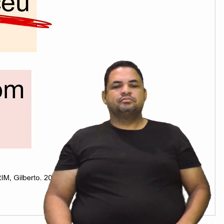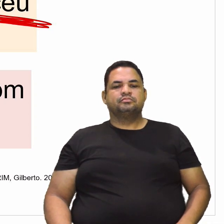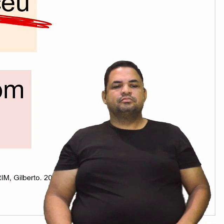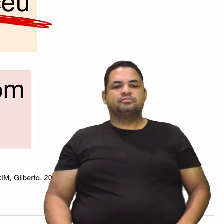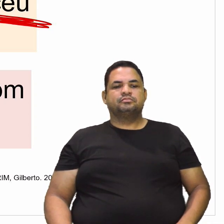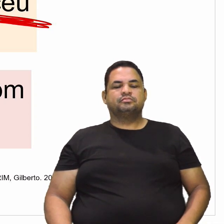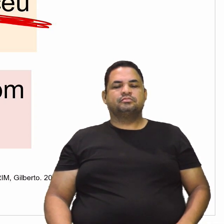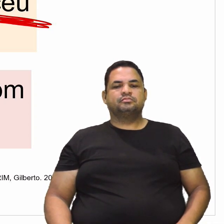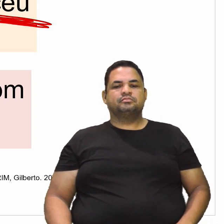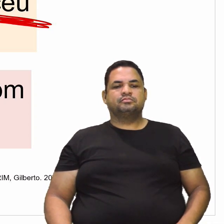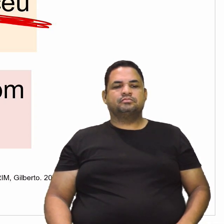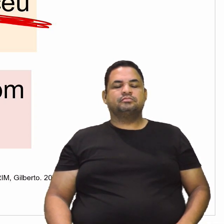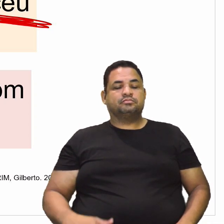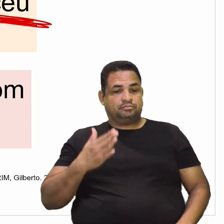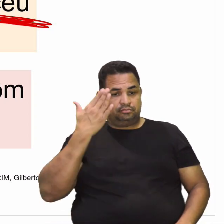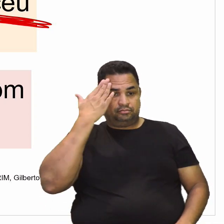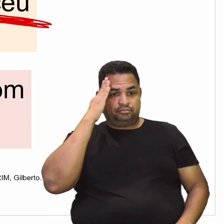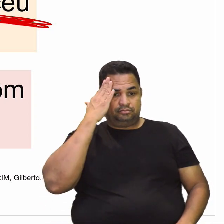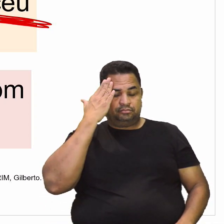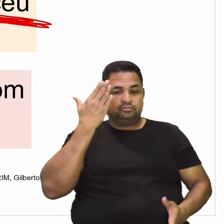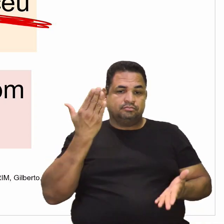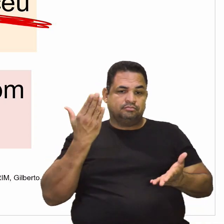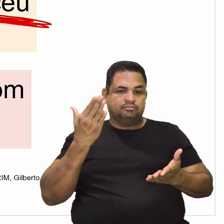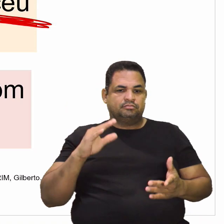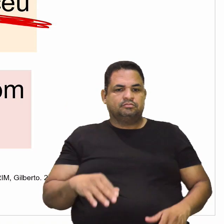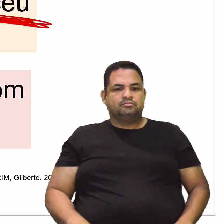Politicamente. Tu entendeu? Claro.